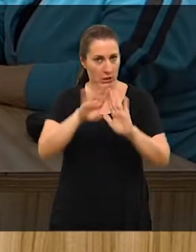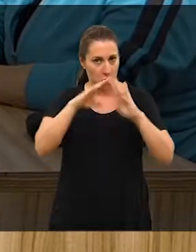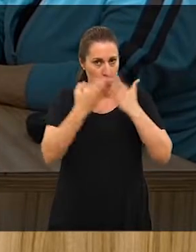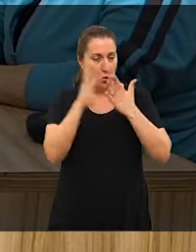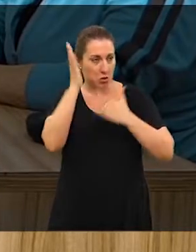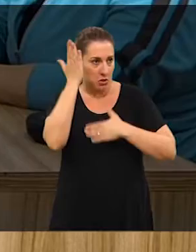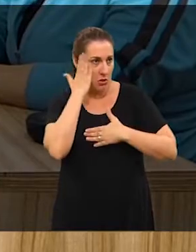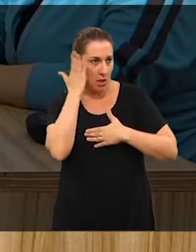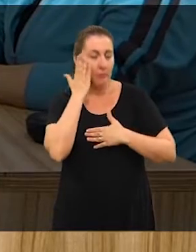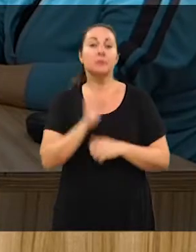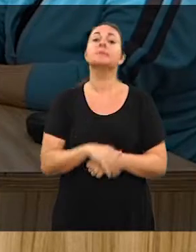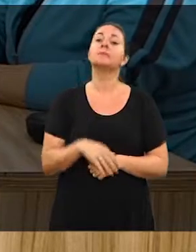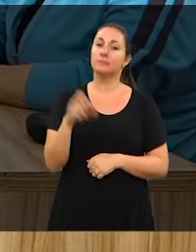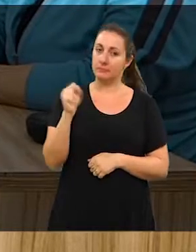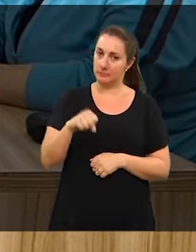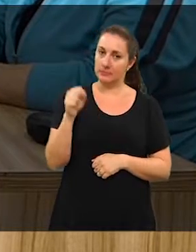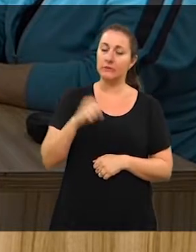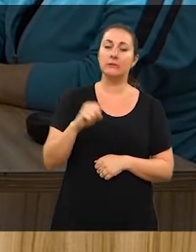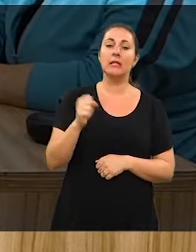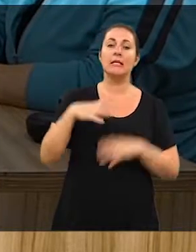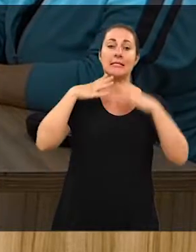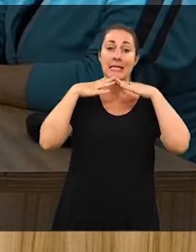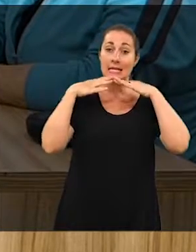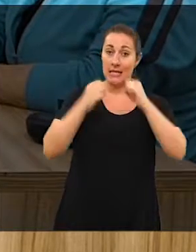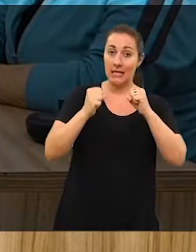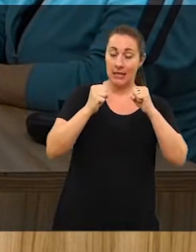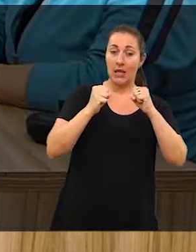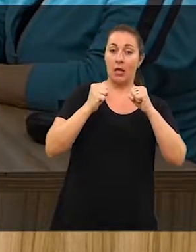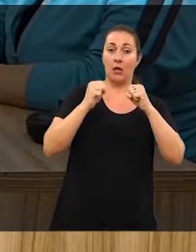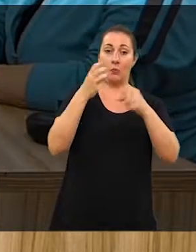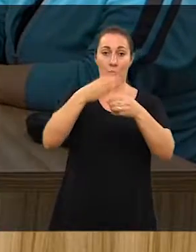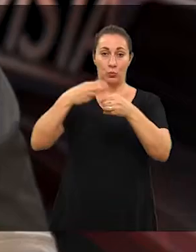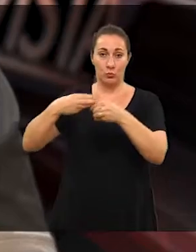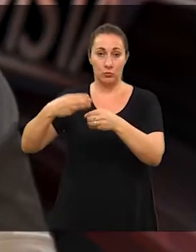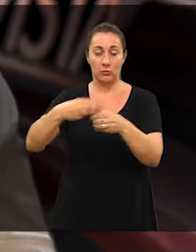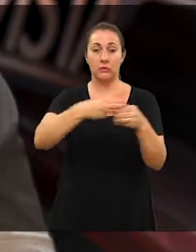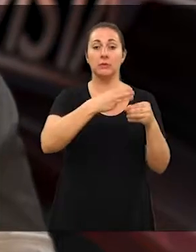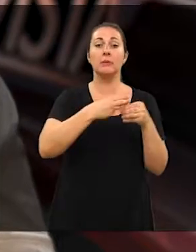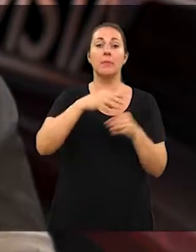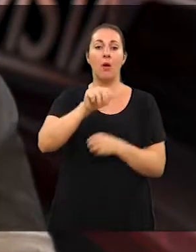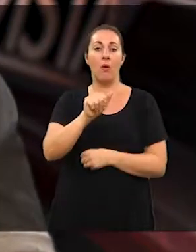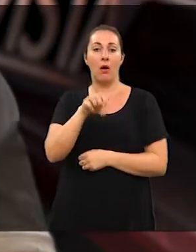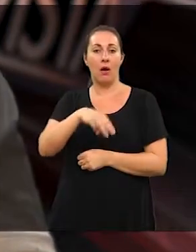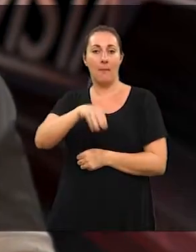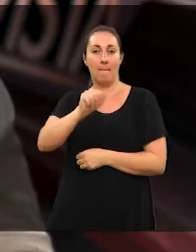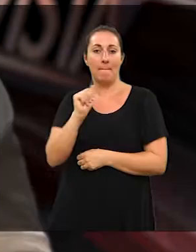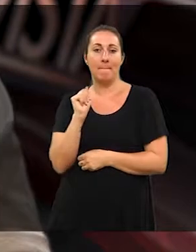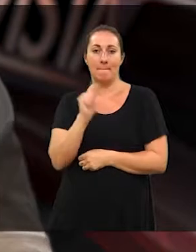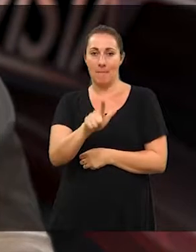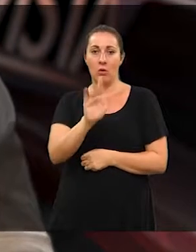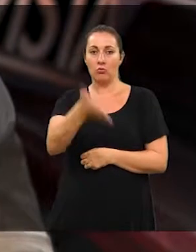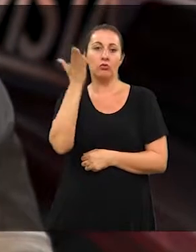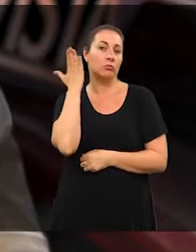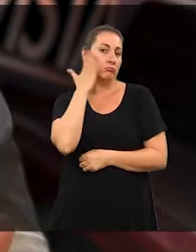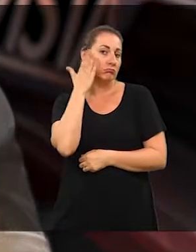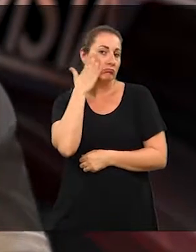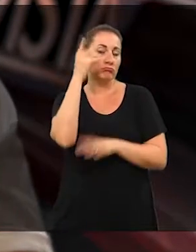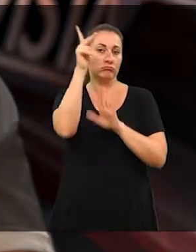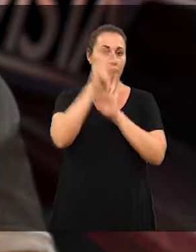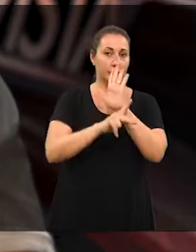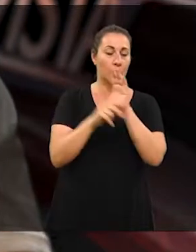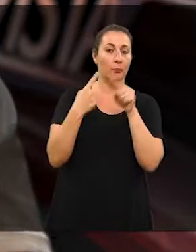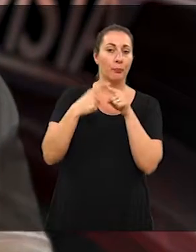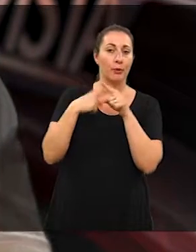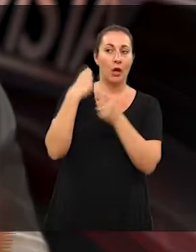As escolas já estão... Esse projeto foi apresentado a todos os secretários municipais da AMAL. Agora, em janeiro, a gente pretende reapresentar ele, porque talvez